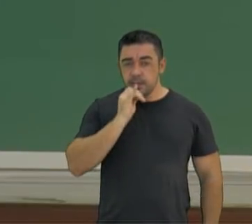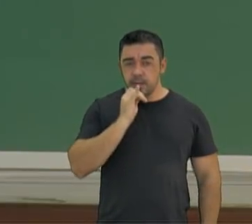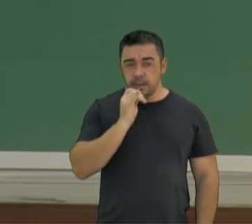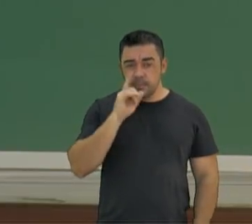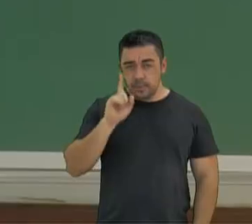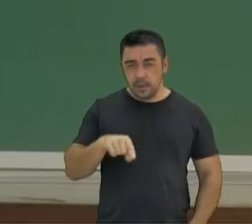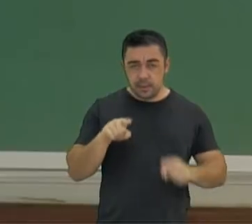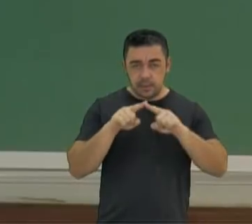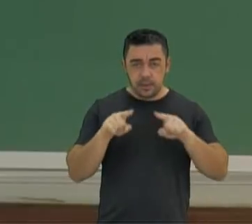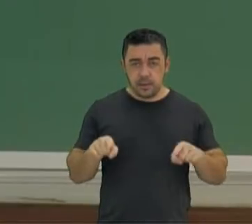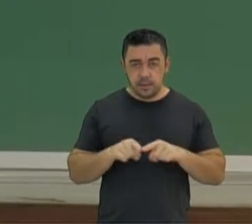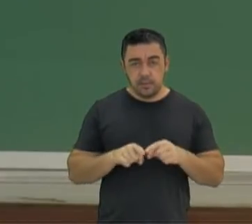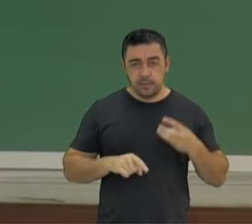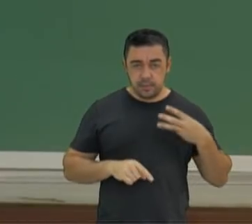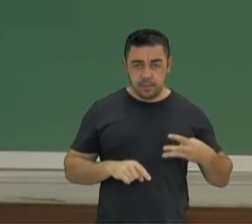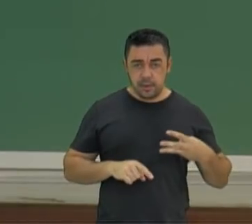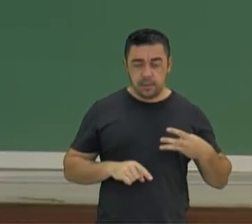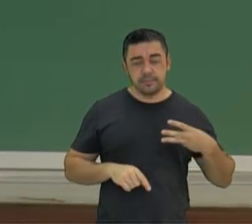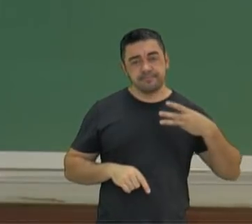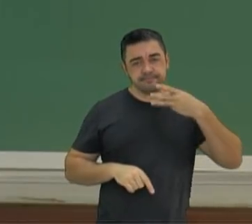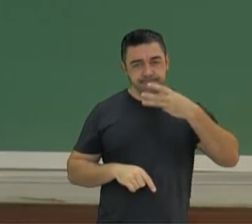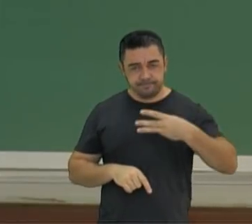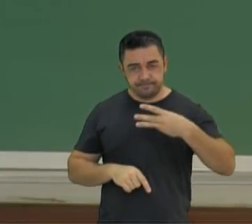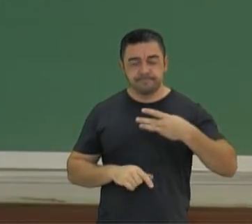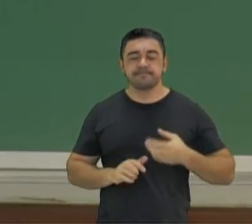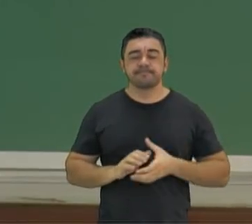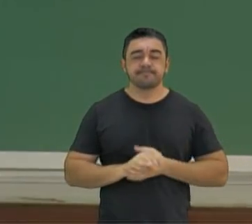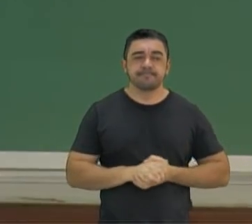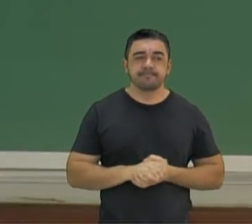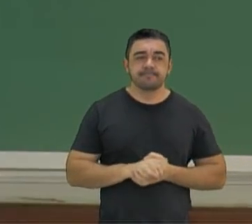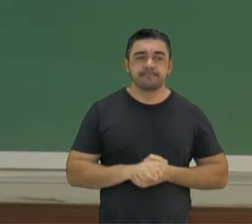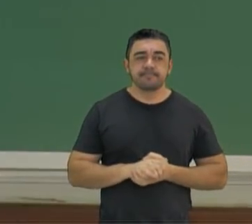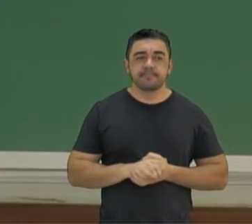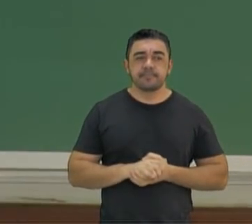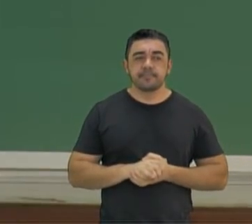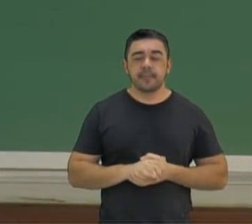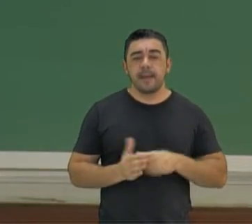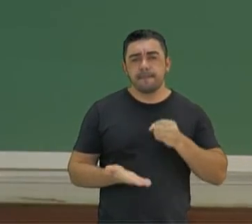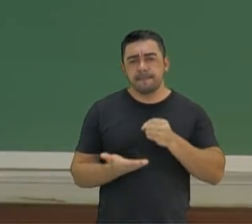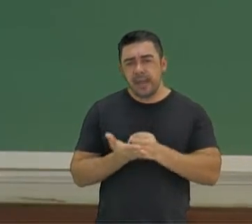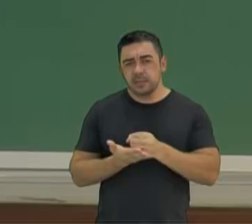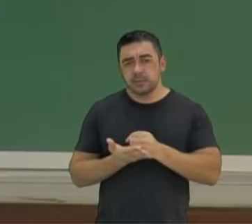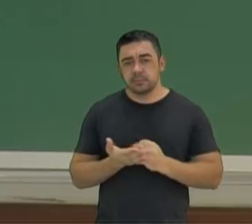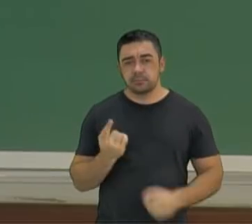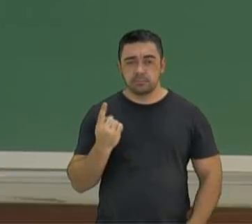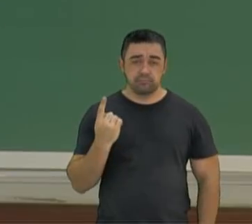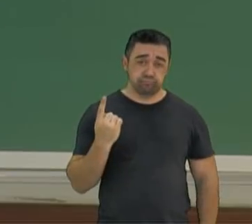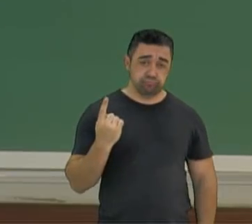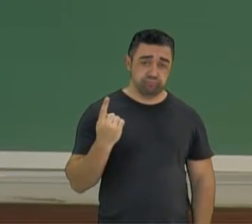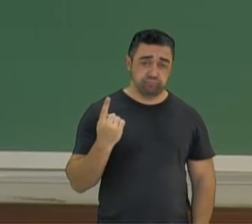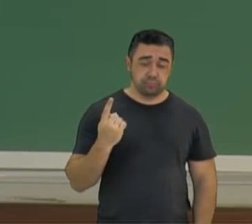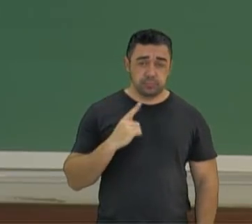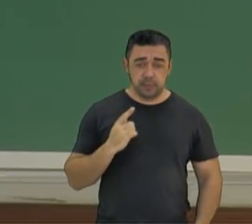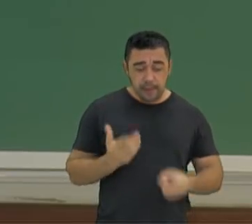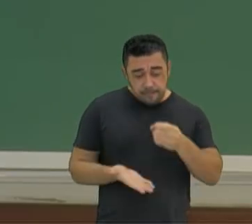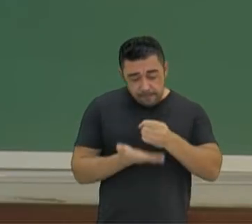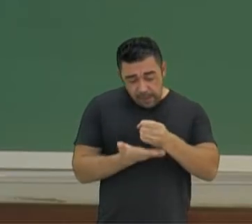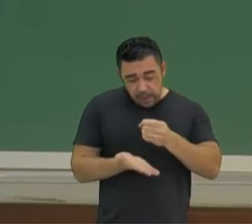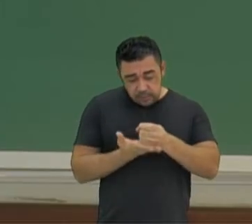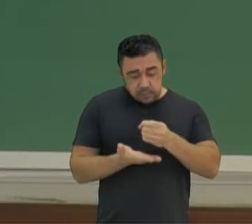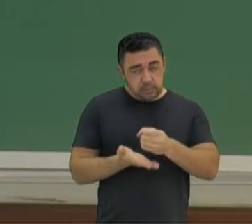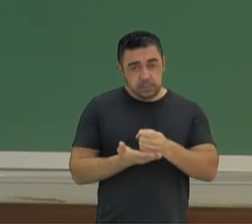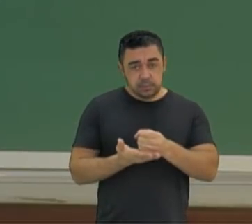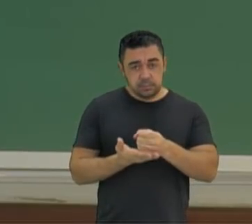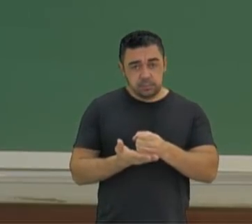é um triângulo, então eu vou ter 3 faces laterais. Base. São bases ou